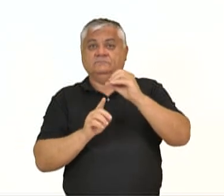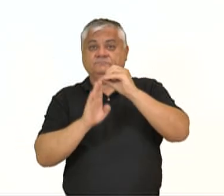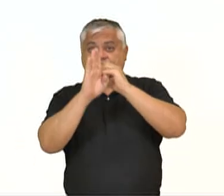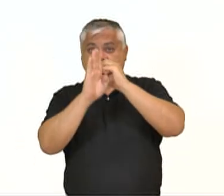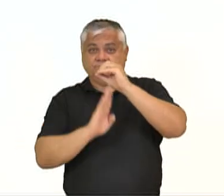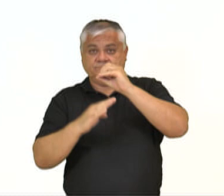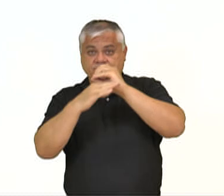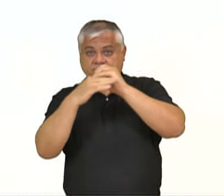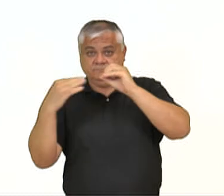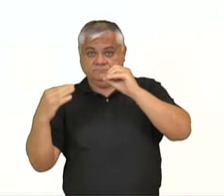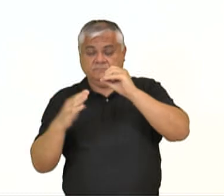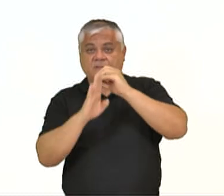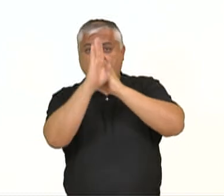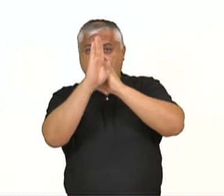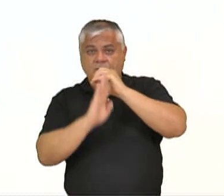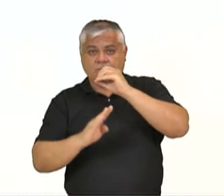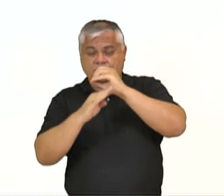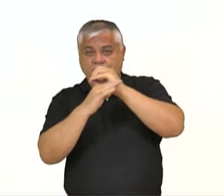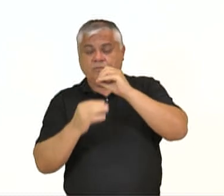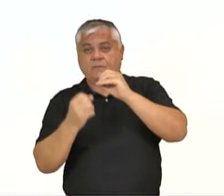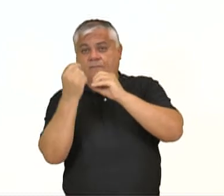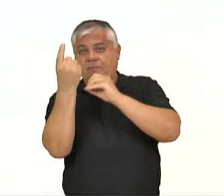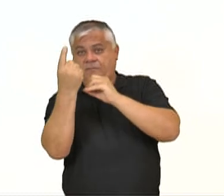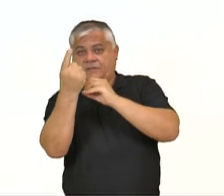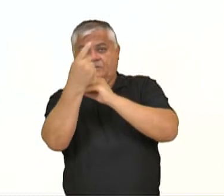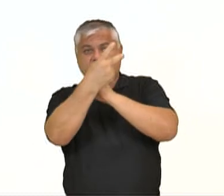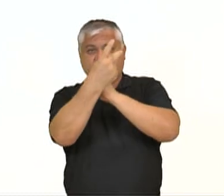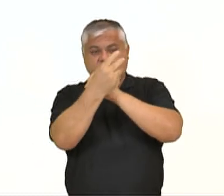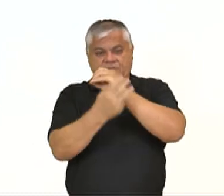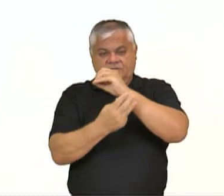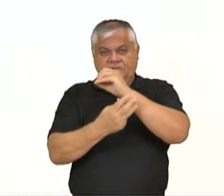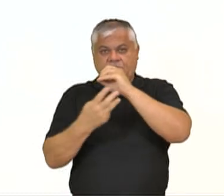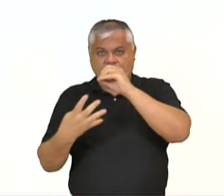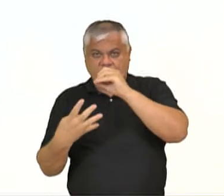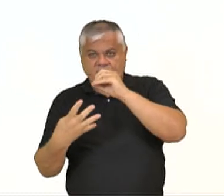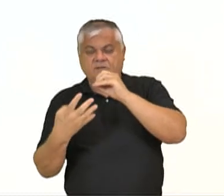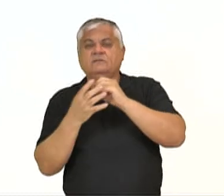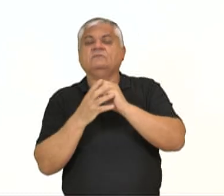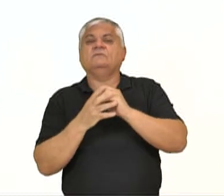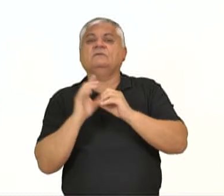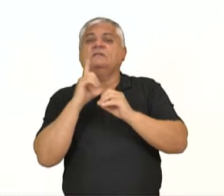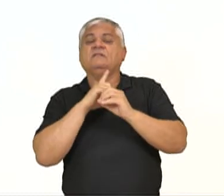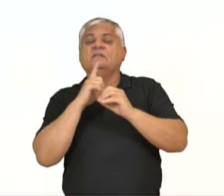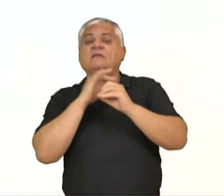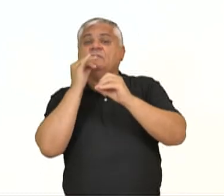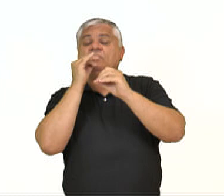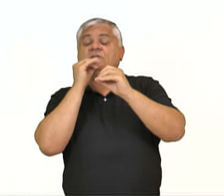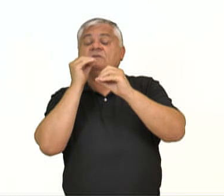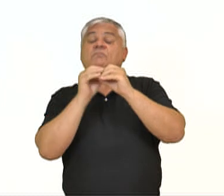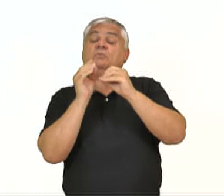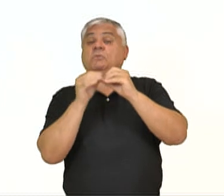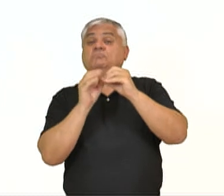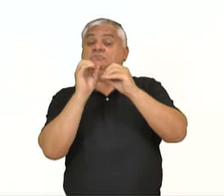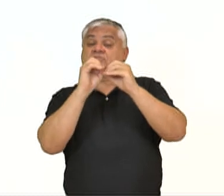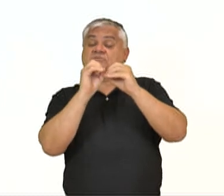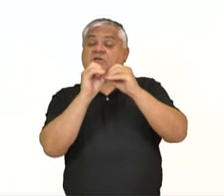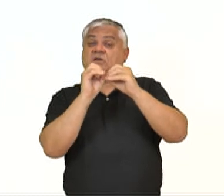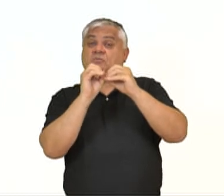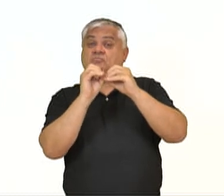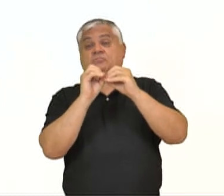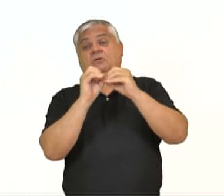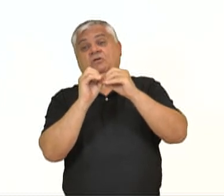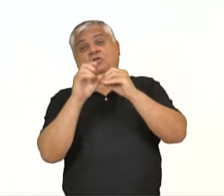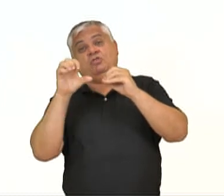colocado antes, o primeiro, segundo, terceiro e quarto quadrantes. No primeiro quadrante, nós temos os ângulos que vão de 0 a 90